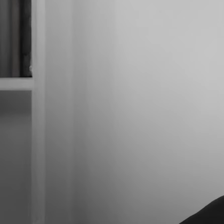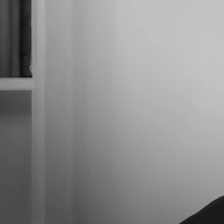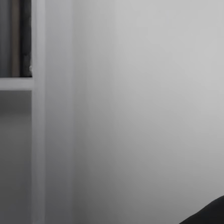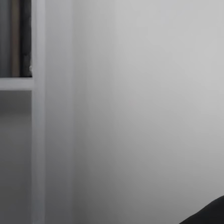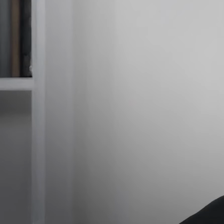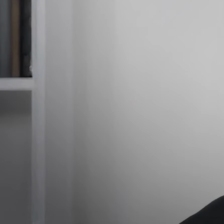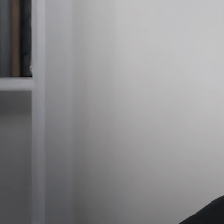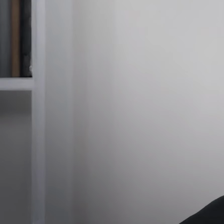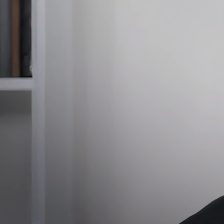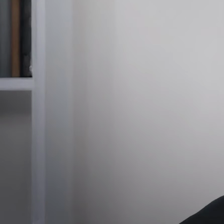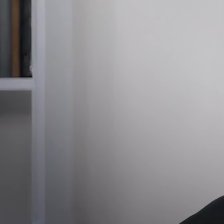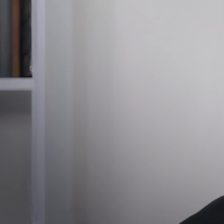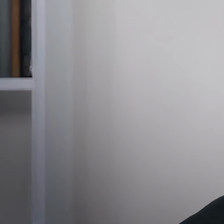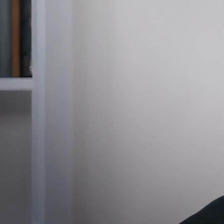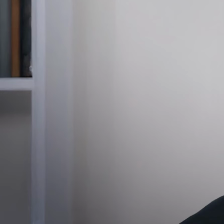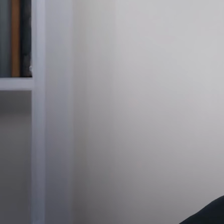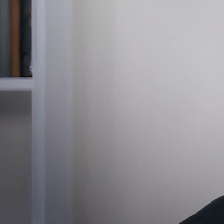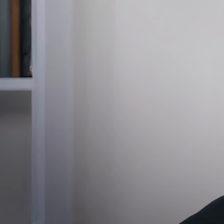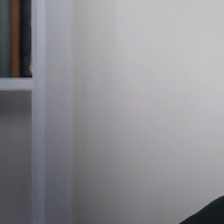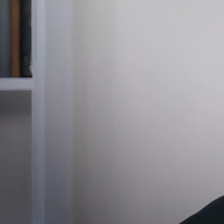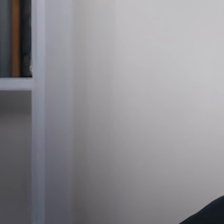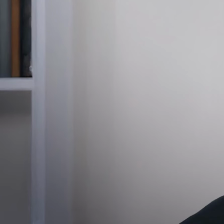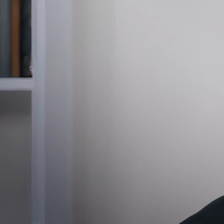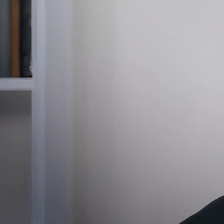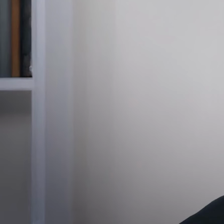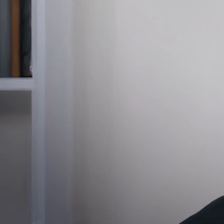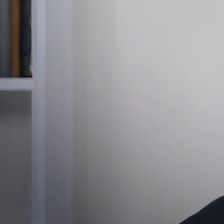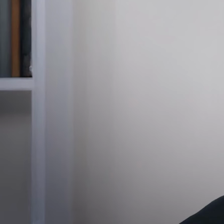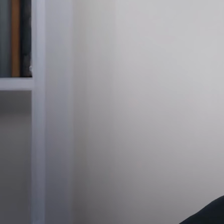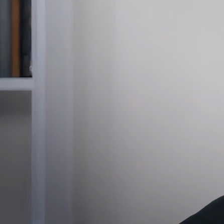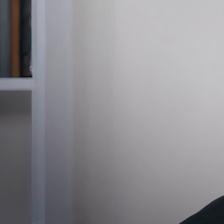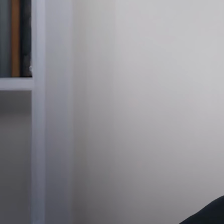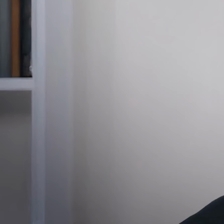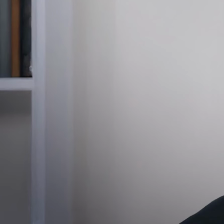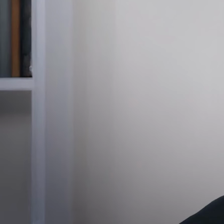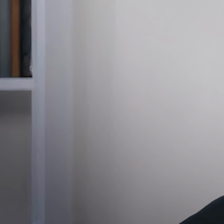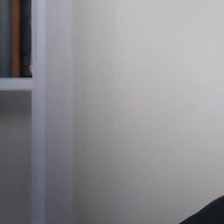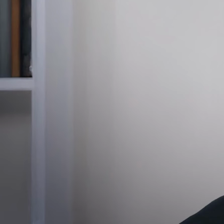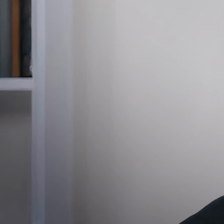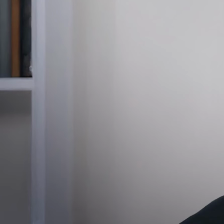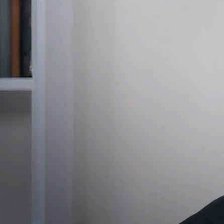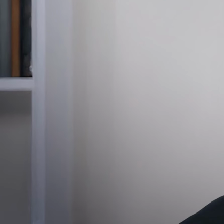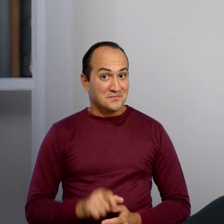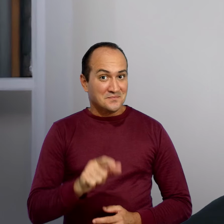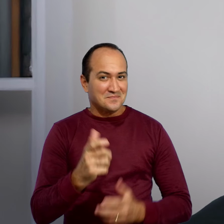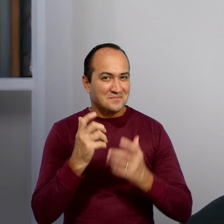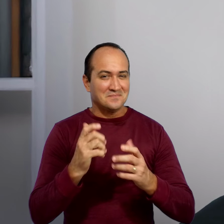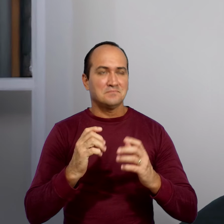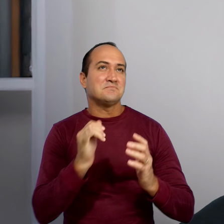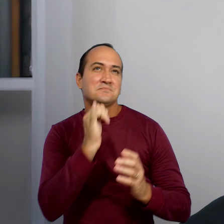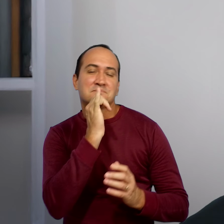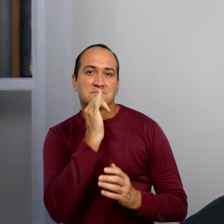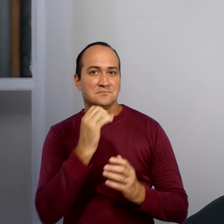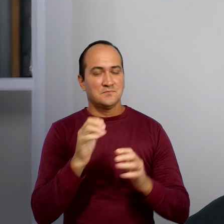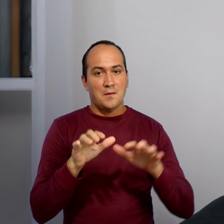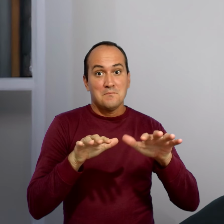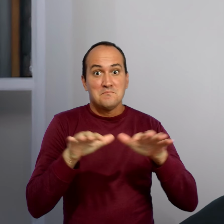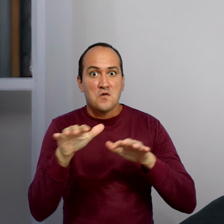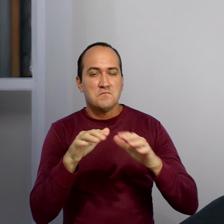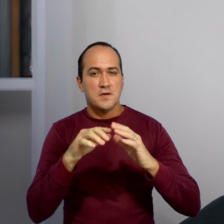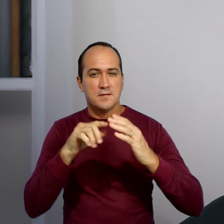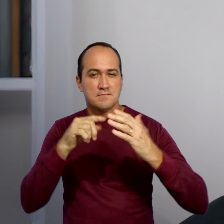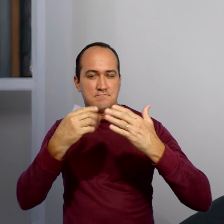castanhos vestindo uma camiseta azul. Ele sorri para a câmera, sentado numa poltrona preta. Sabe quando você quer dar aquela